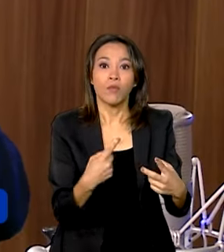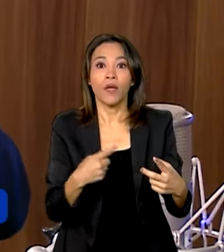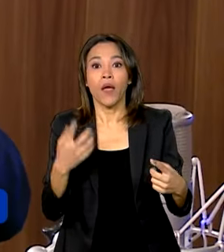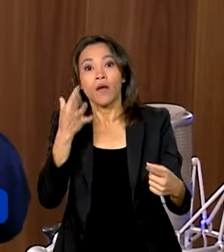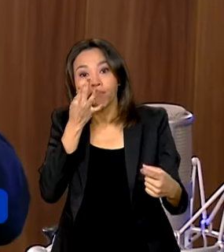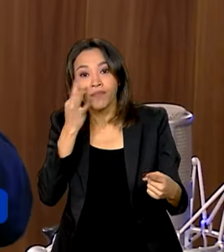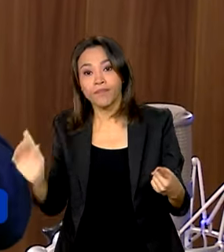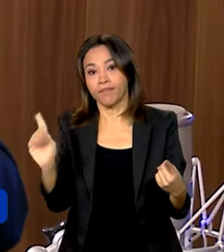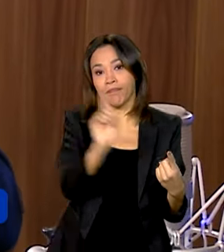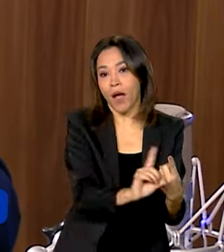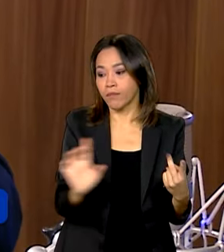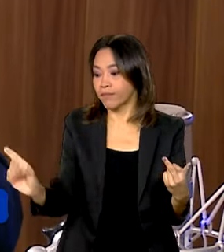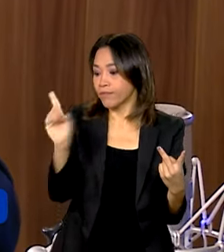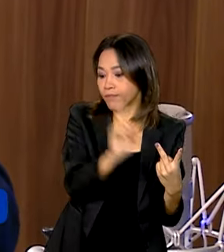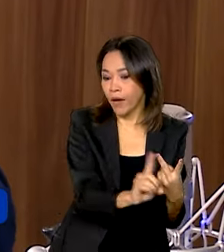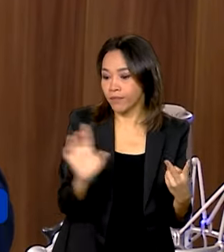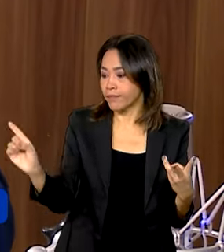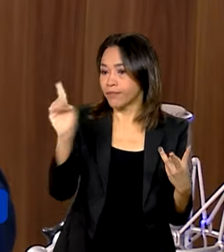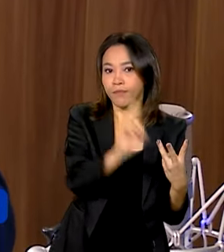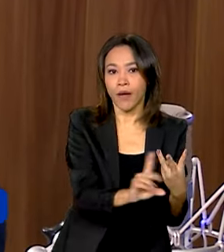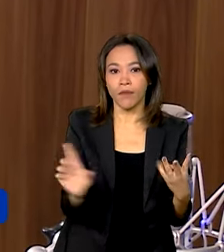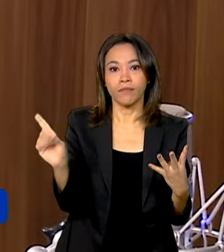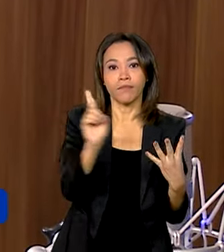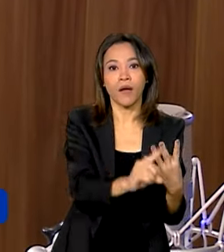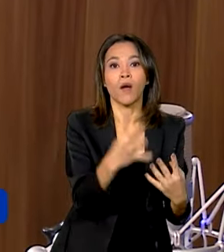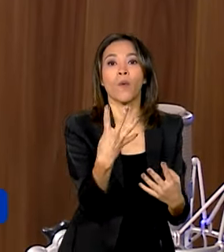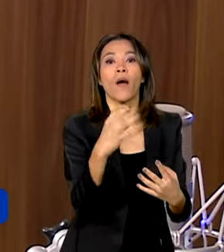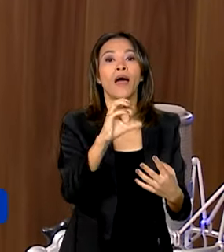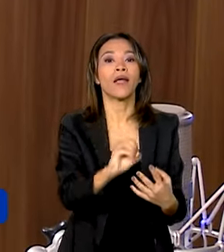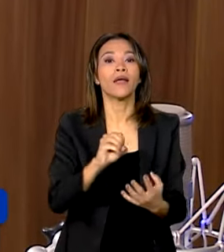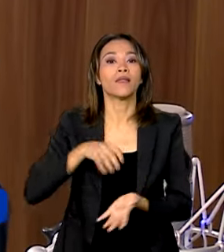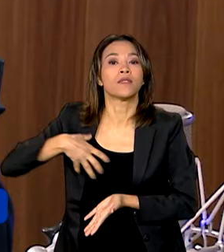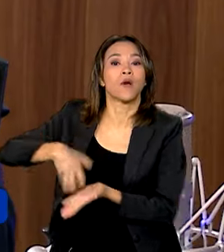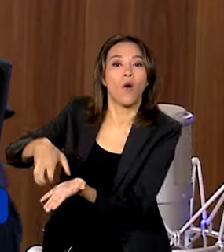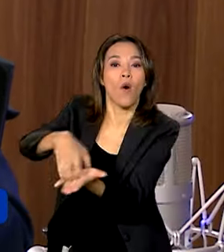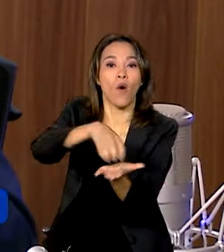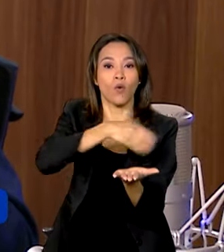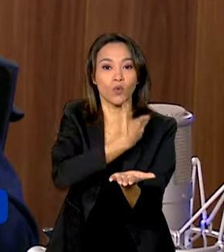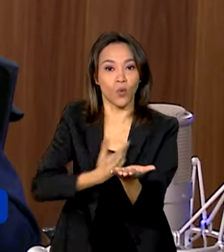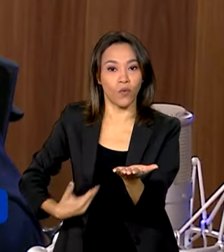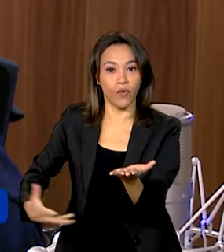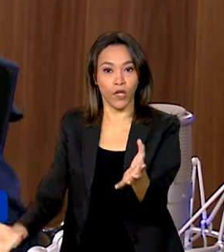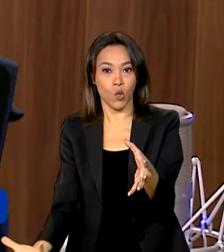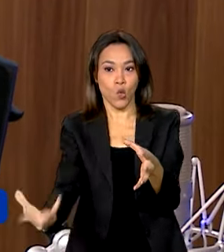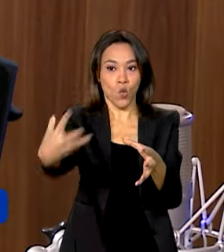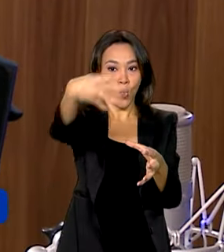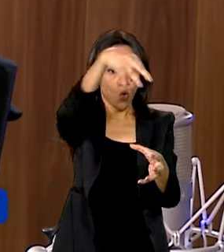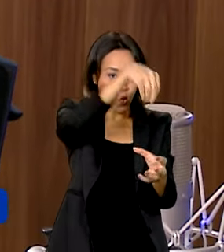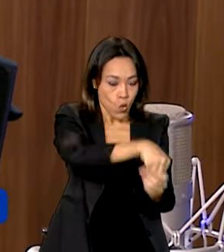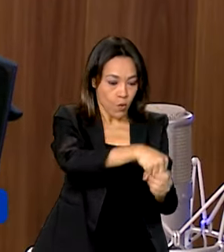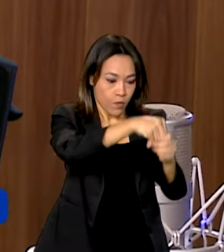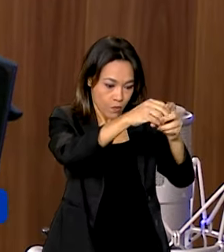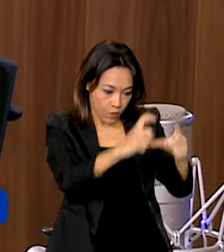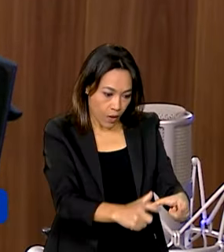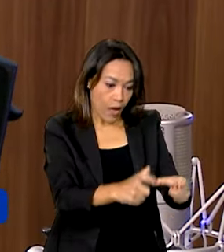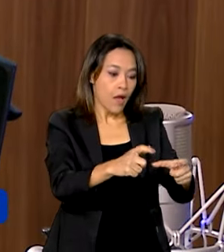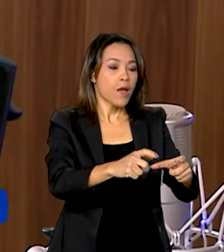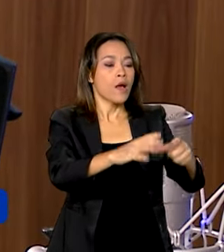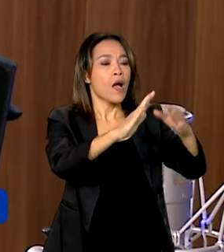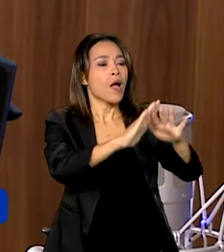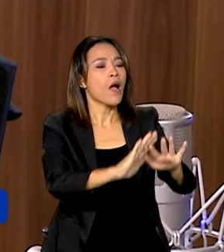envolve 40 50 órgãos públicos que ficam até que o controle daquela situação de resposta do